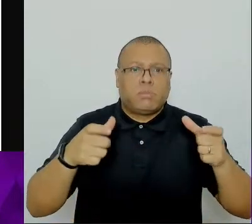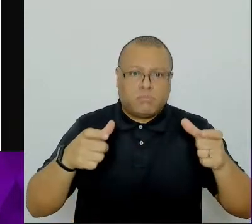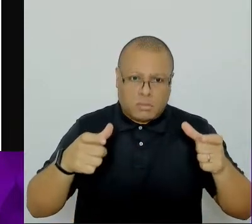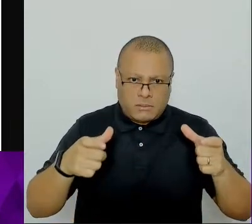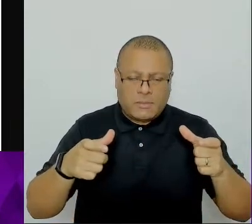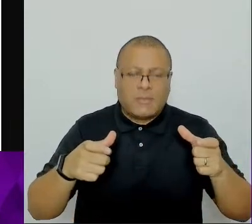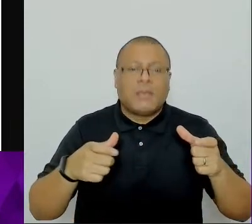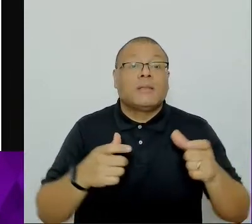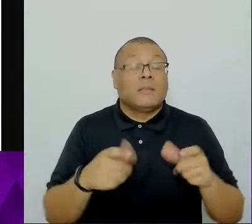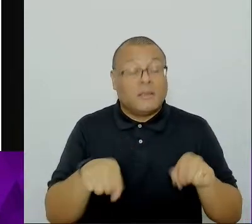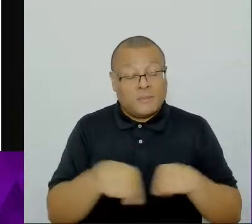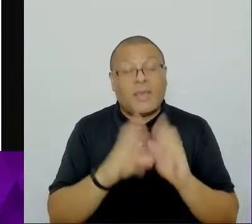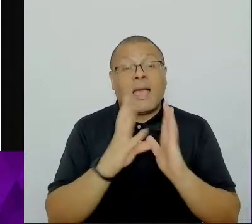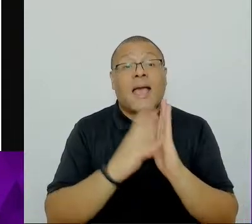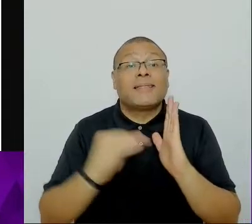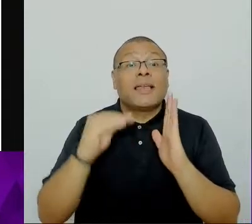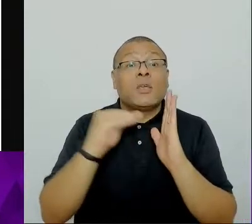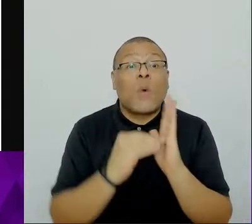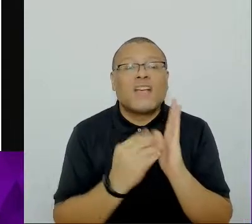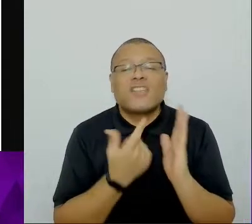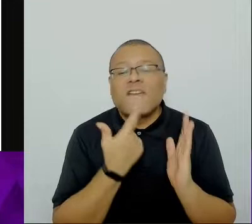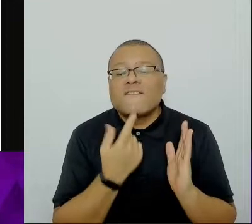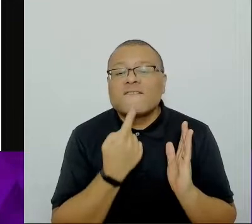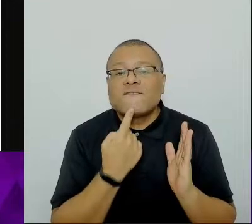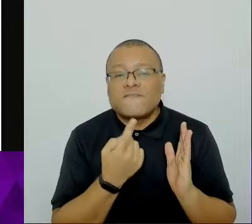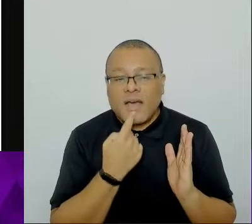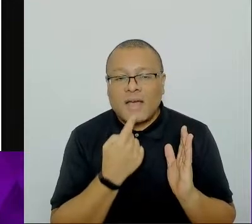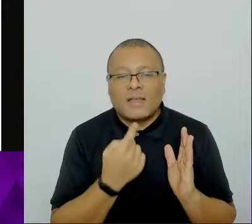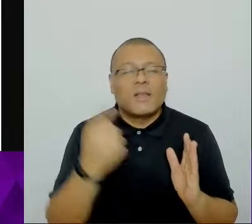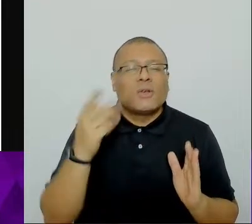de linguagem, por exemplo, se a gente pegar o BERT,